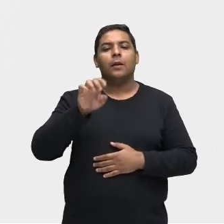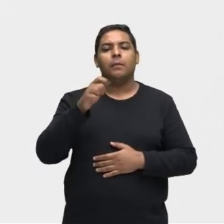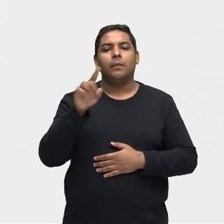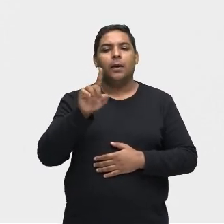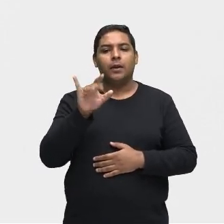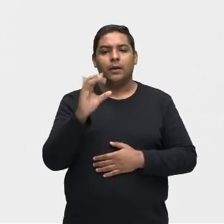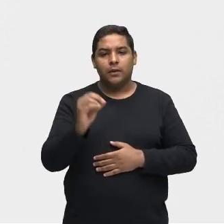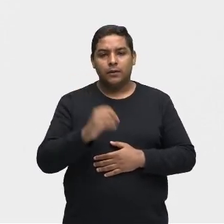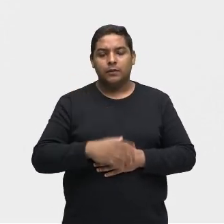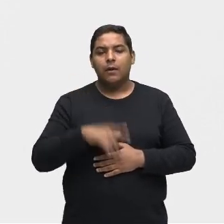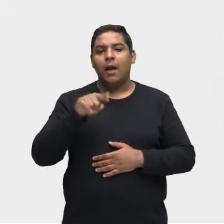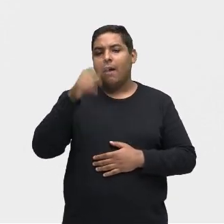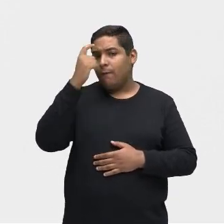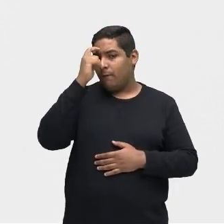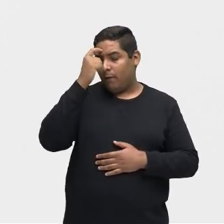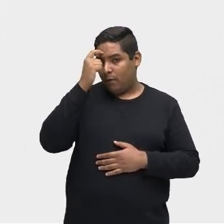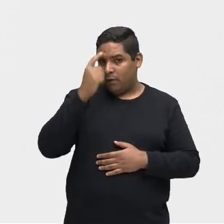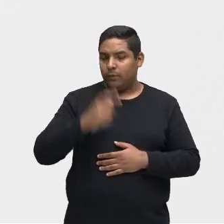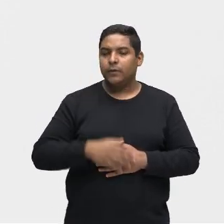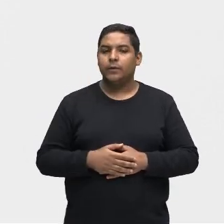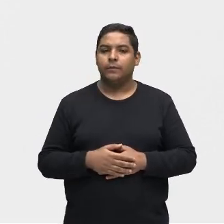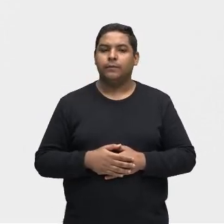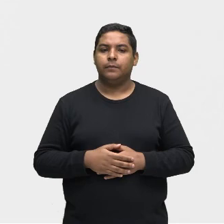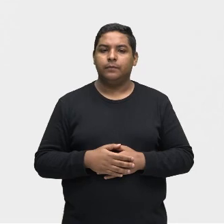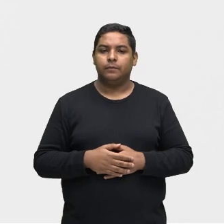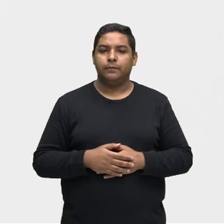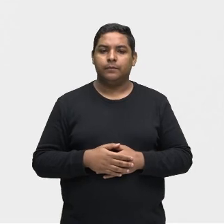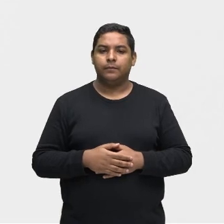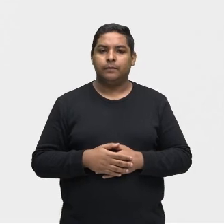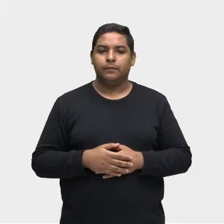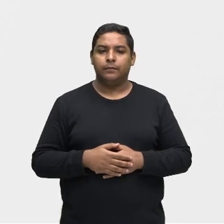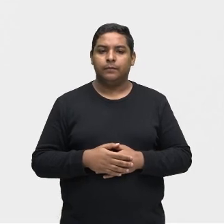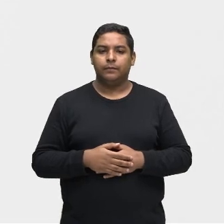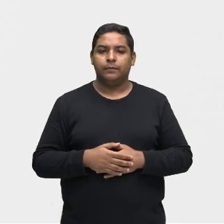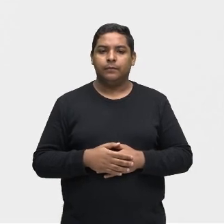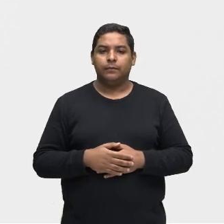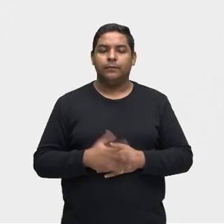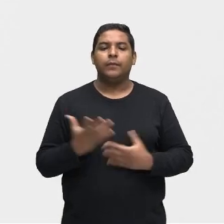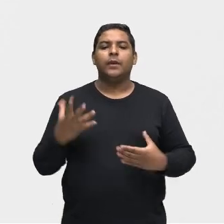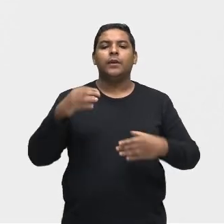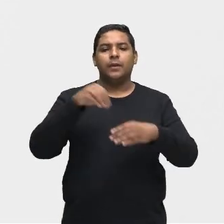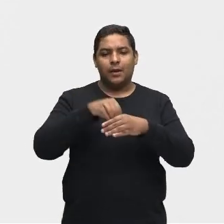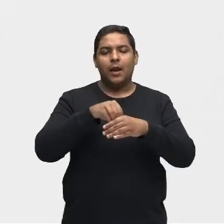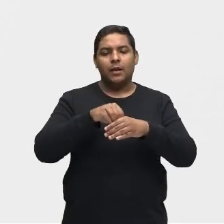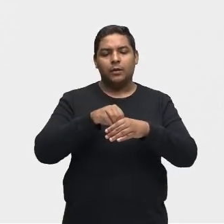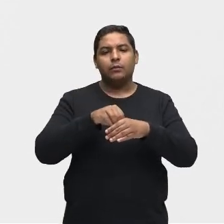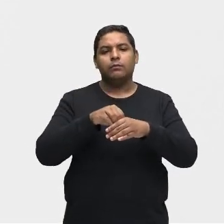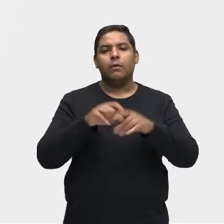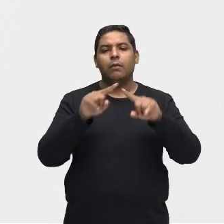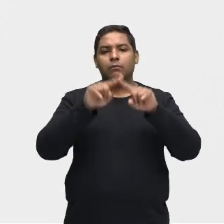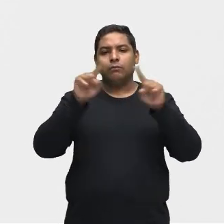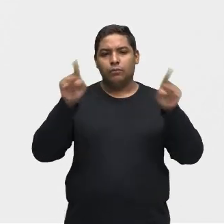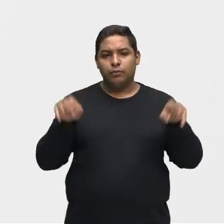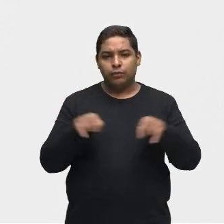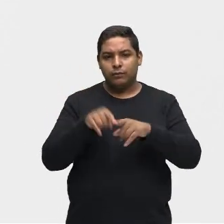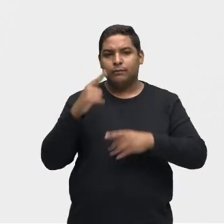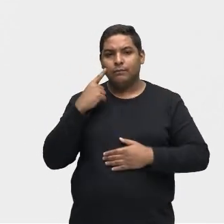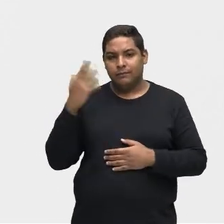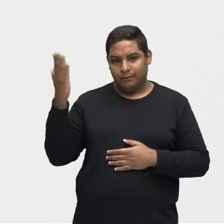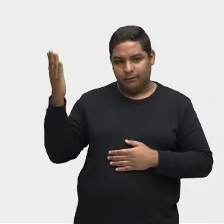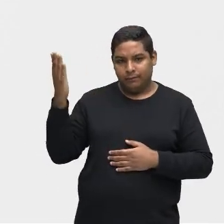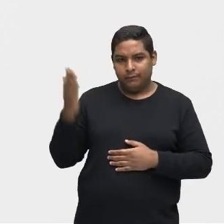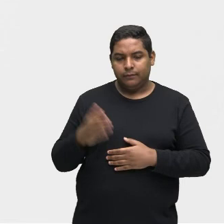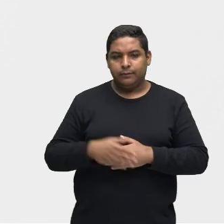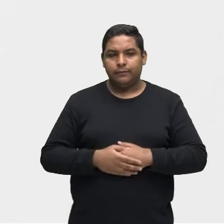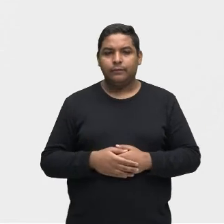nossa fórmula para encontrar a base do trapézio, né? Dentro dessa nuvem, que é base maior mais base menor vezes a altura dividido por